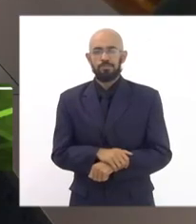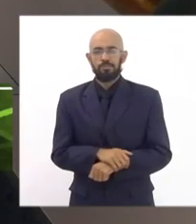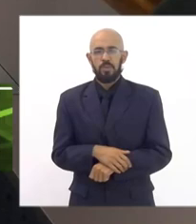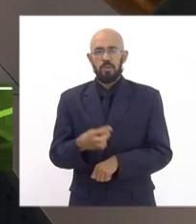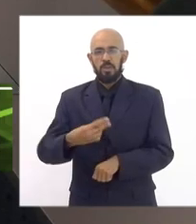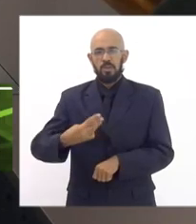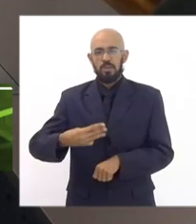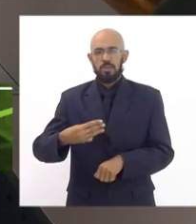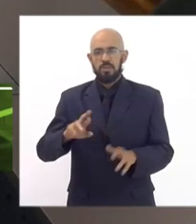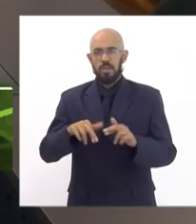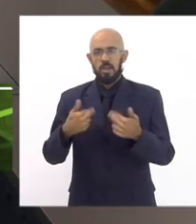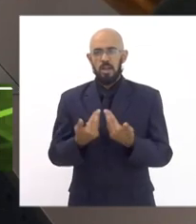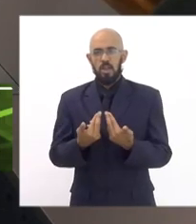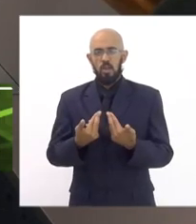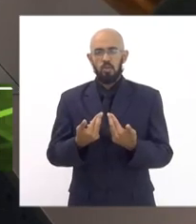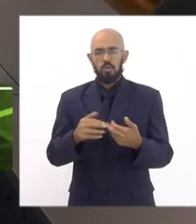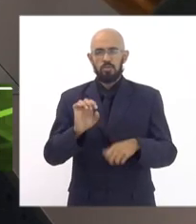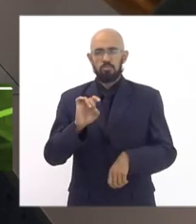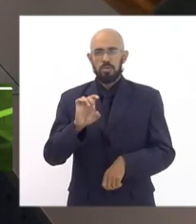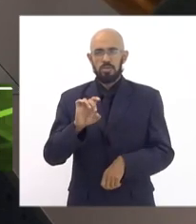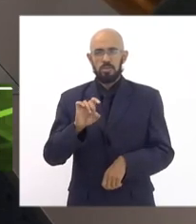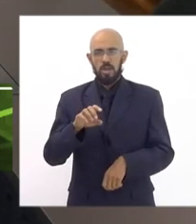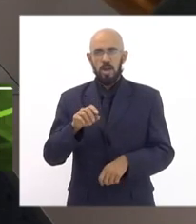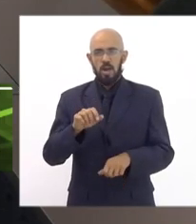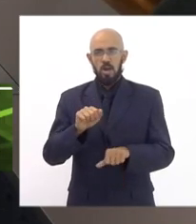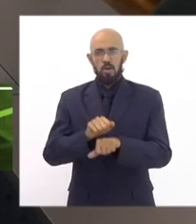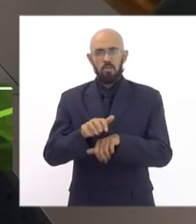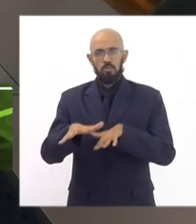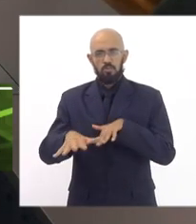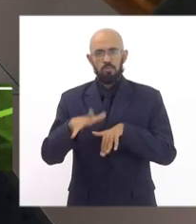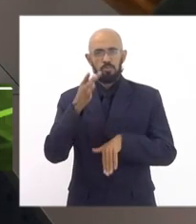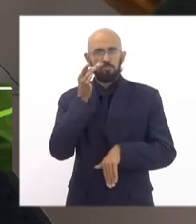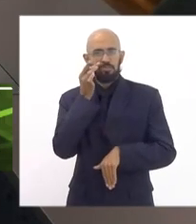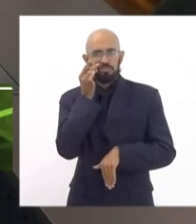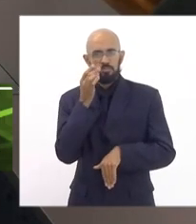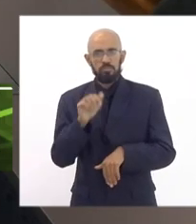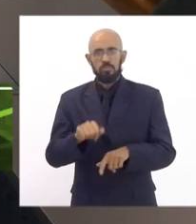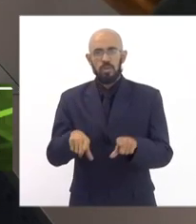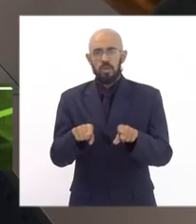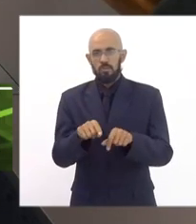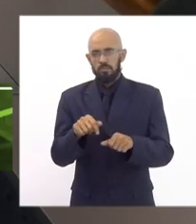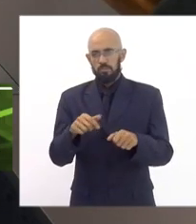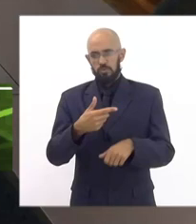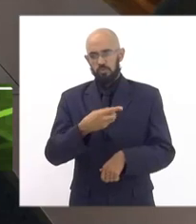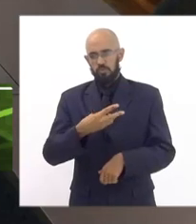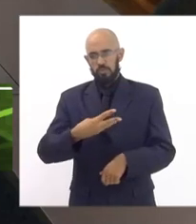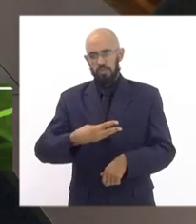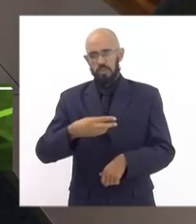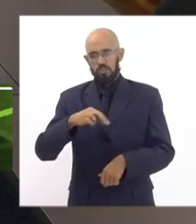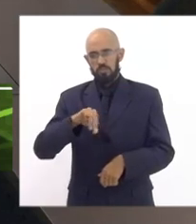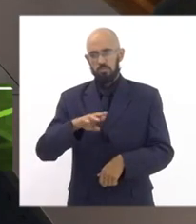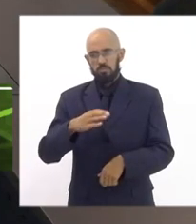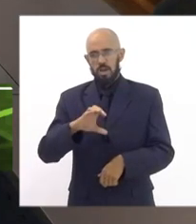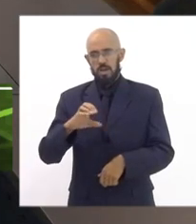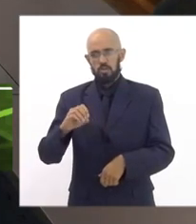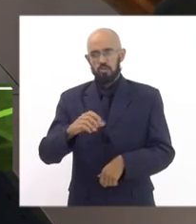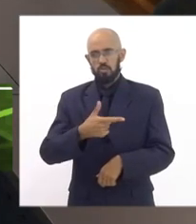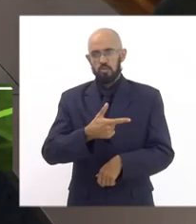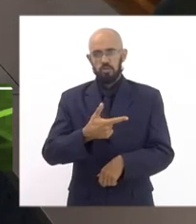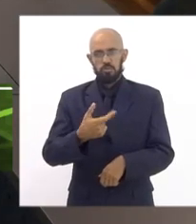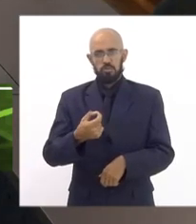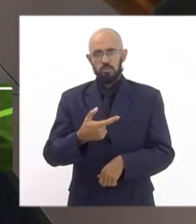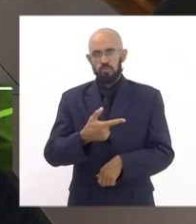para a terceira reunião extraordinária, semipresencial, votação presencial eletrônica, a ser realizada dia 23 de março de 2022, às 11 horas, na